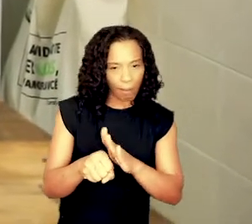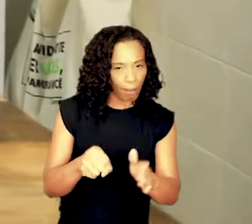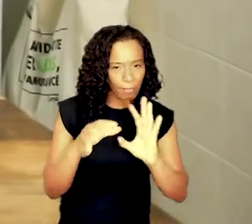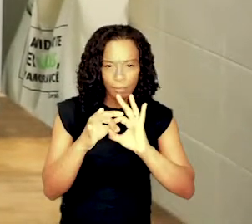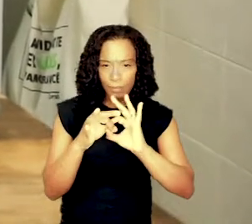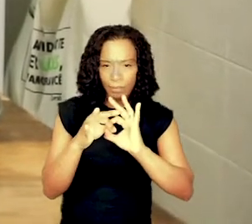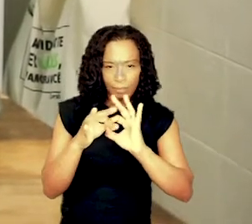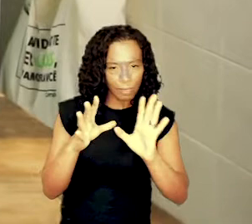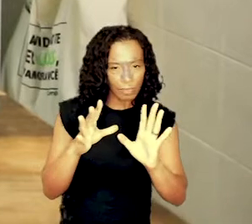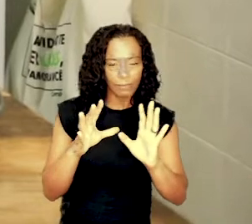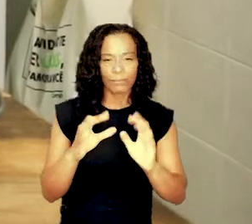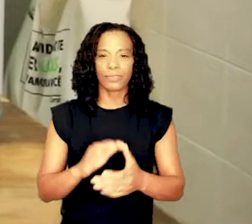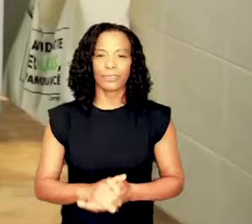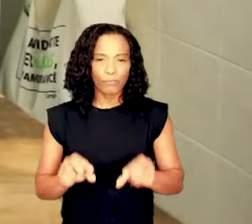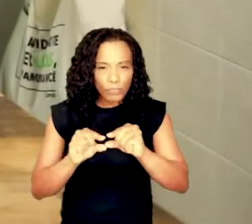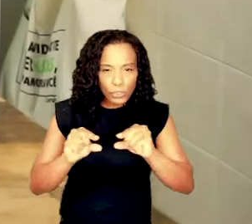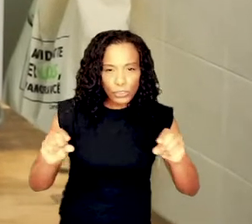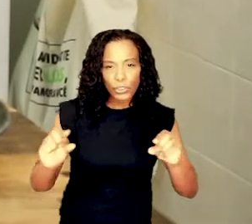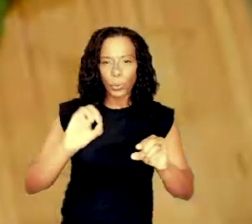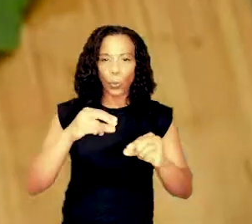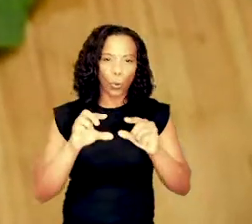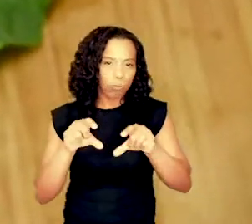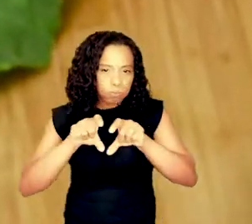ser grosso, da vibe que você mais gostar.